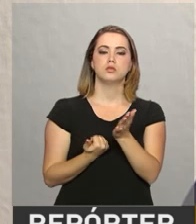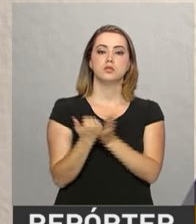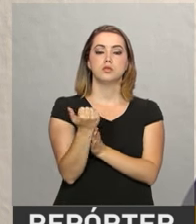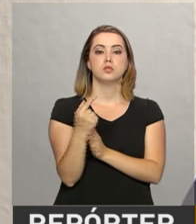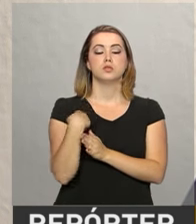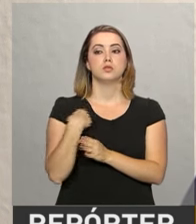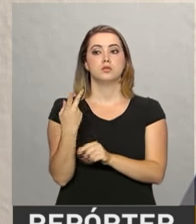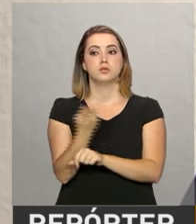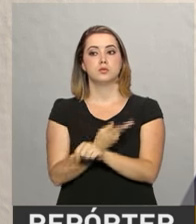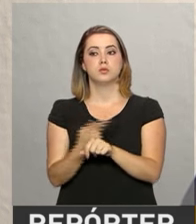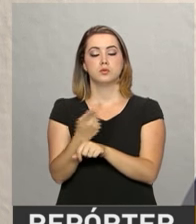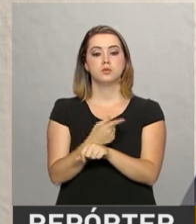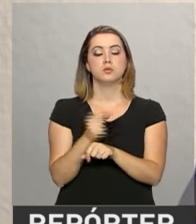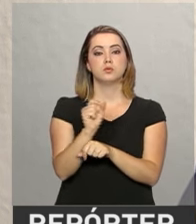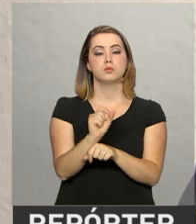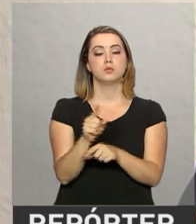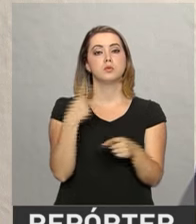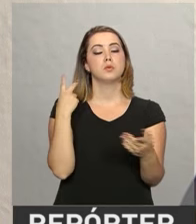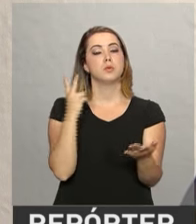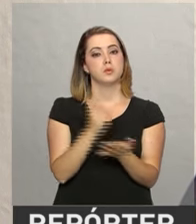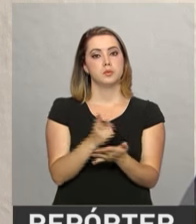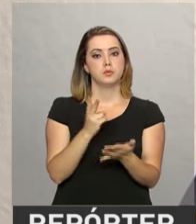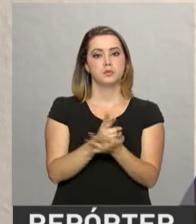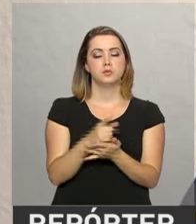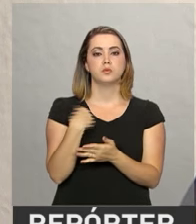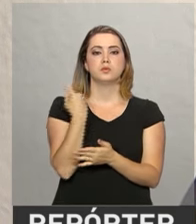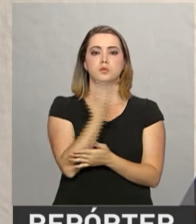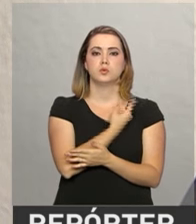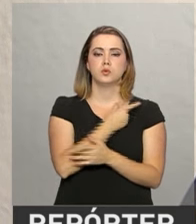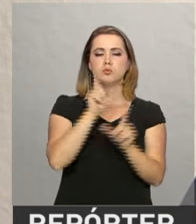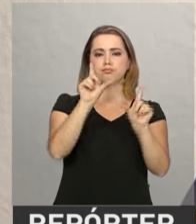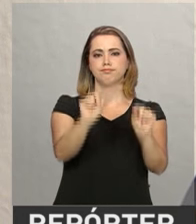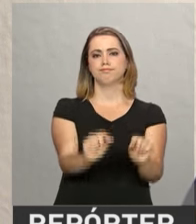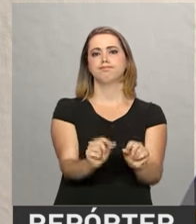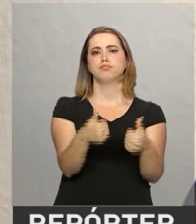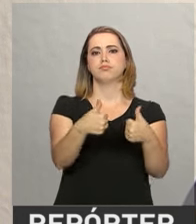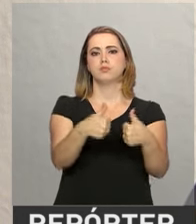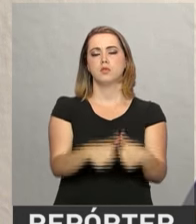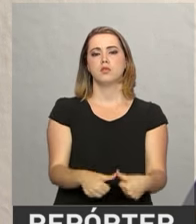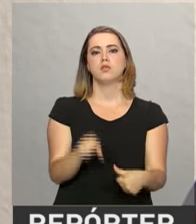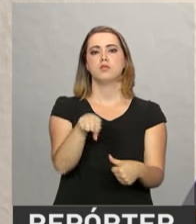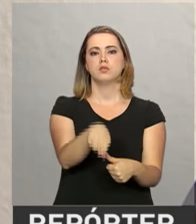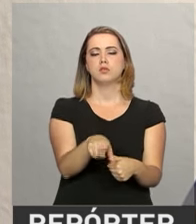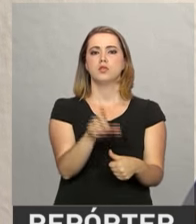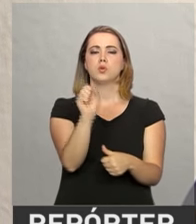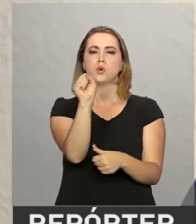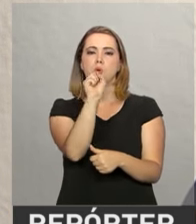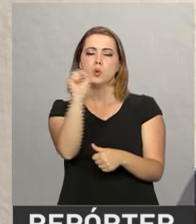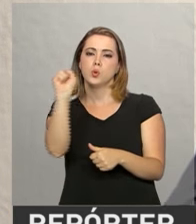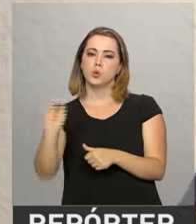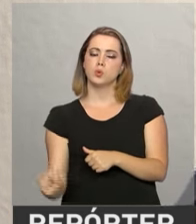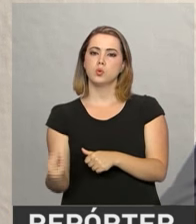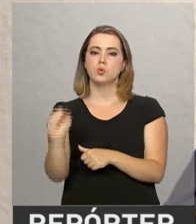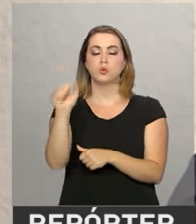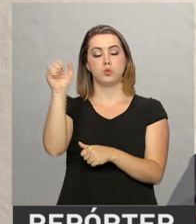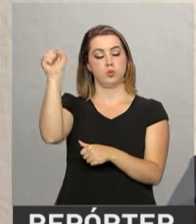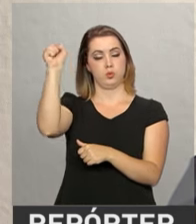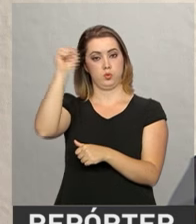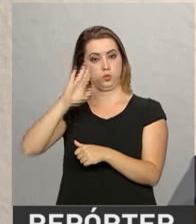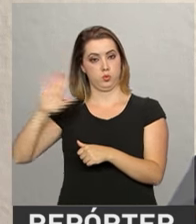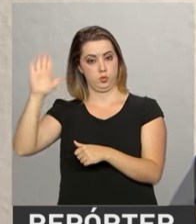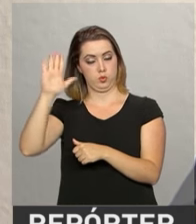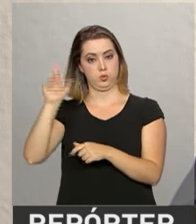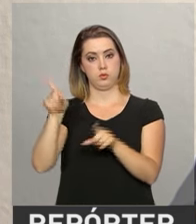explorar eh apesar de termos ainda pouca presença na região das da aã do Sudeste Asiático eu fiquei bastante